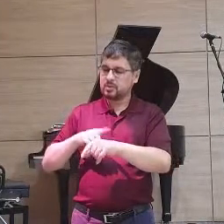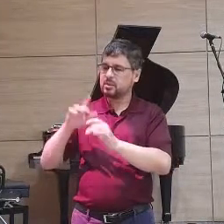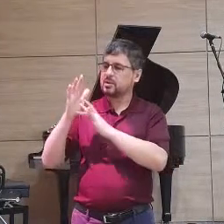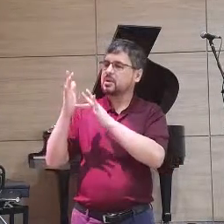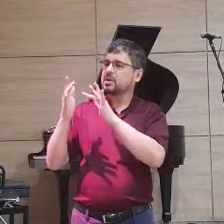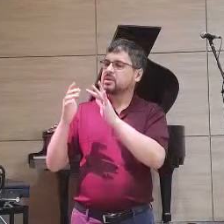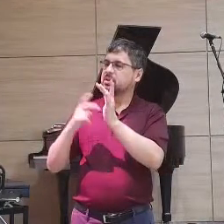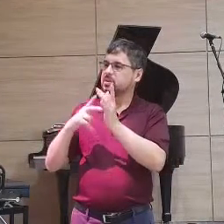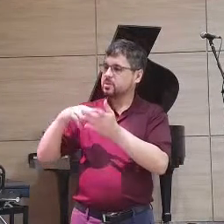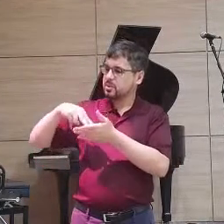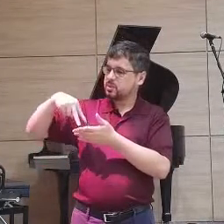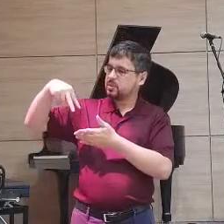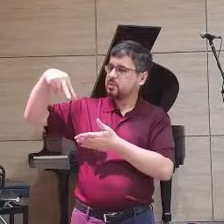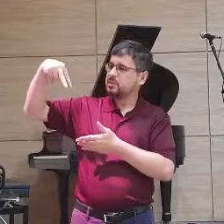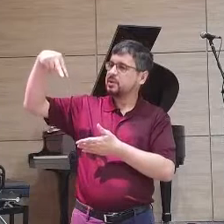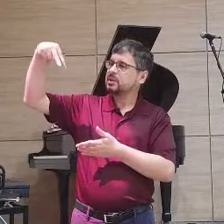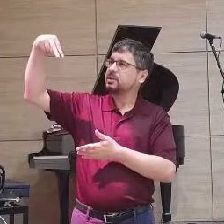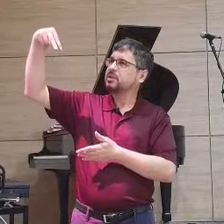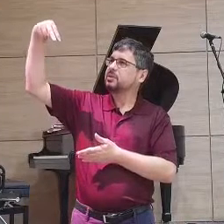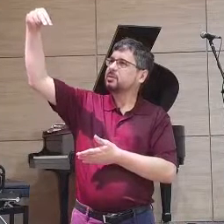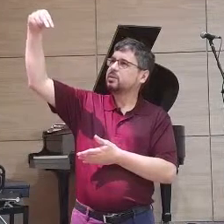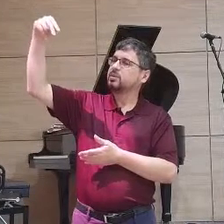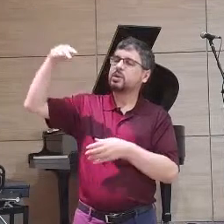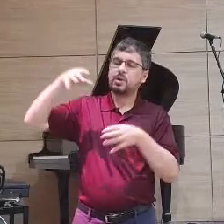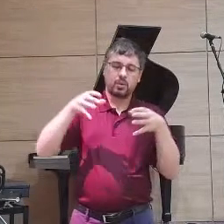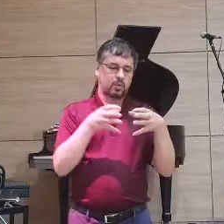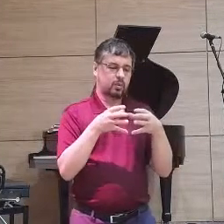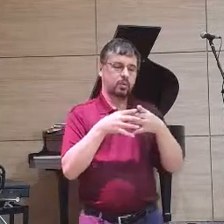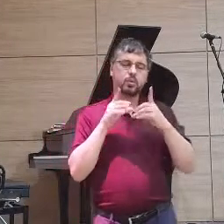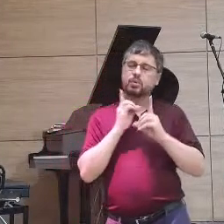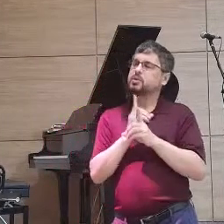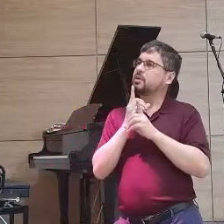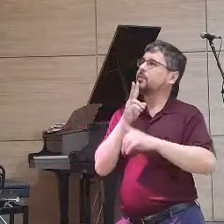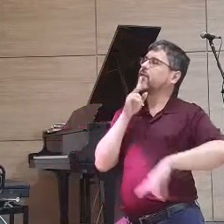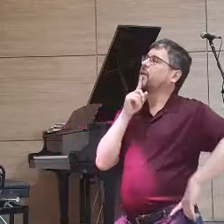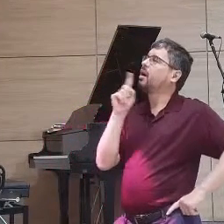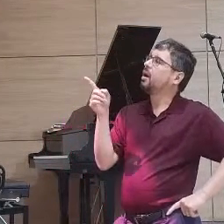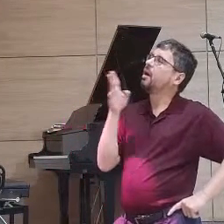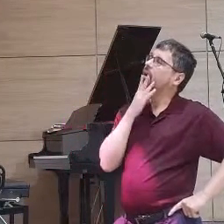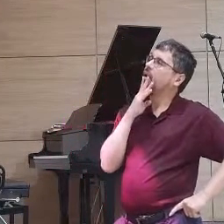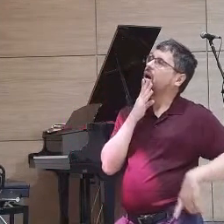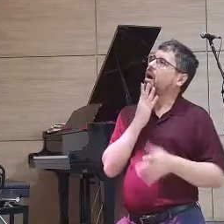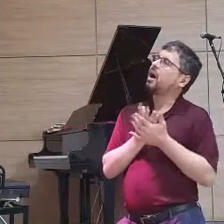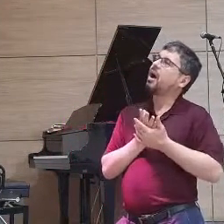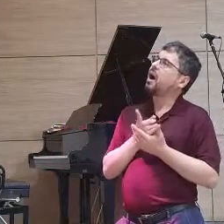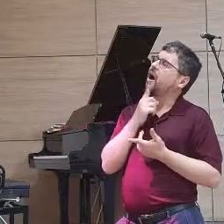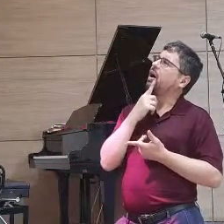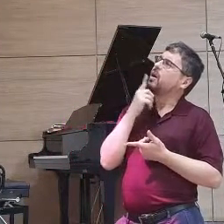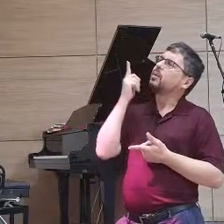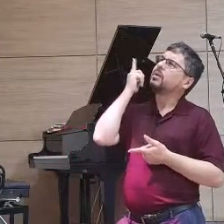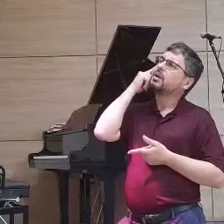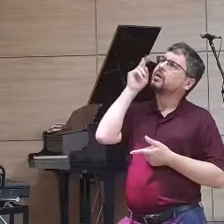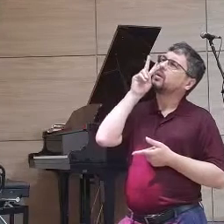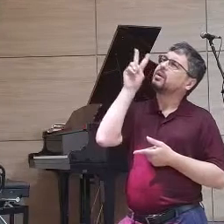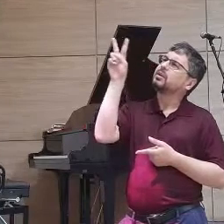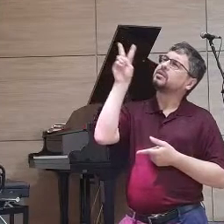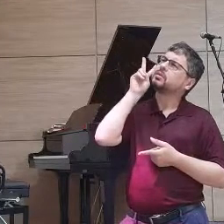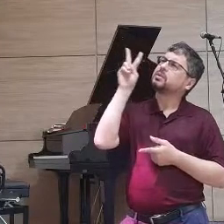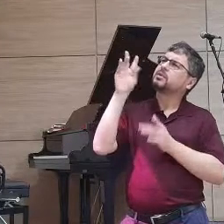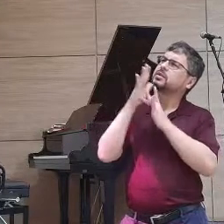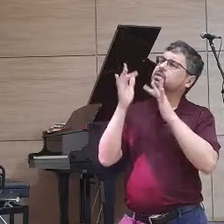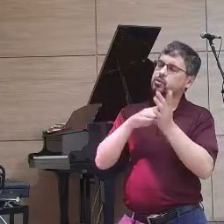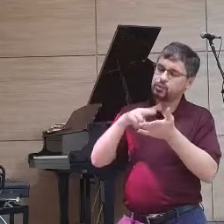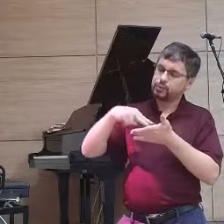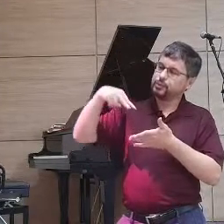discípulos depois o resto dessas discípulos ficaram lá catalépticos olhando para o céu olhando a